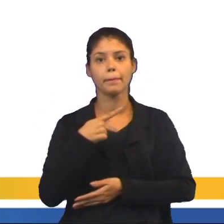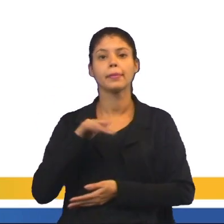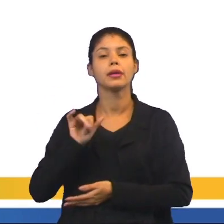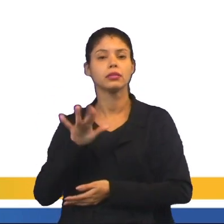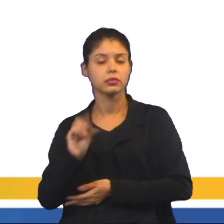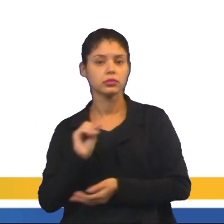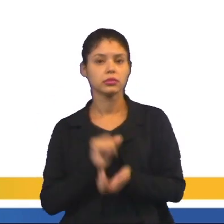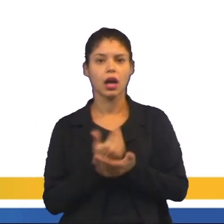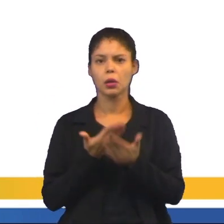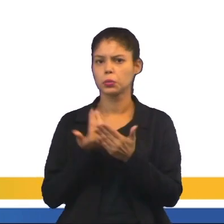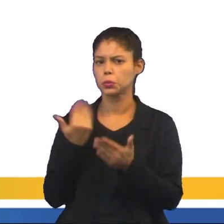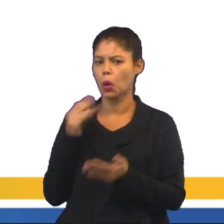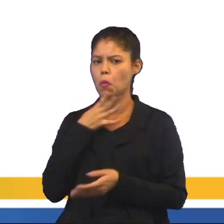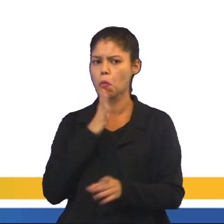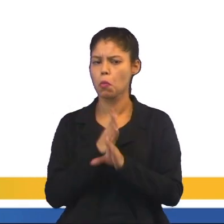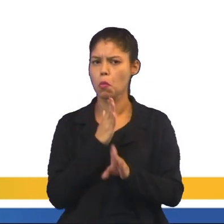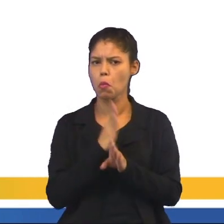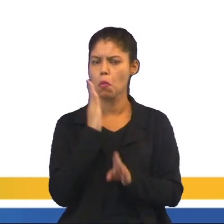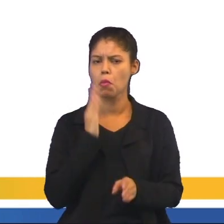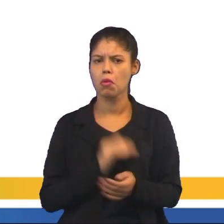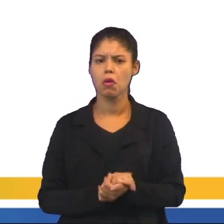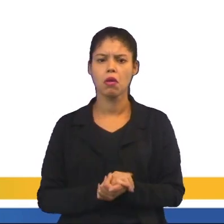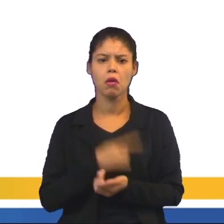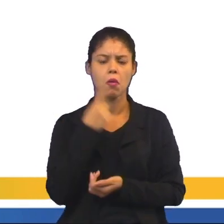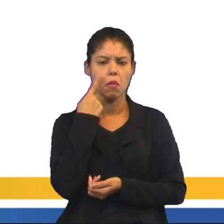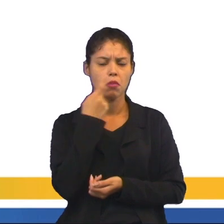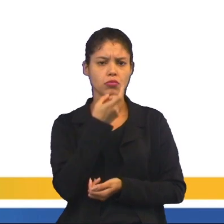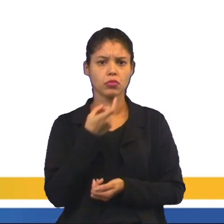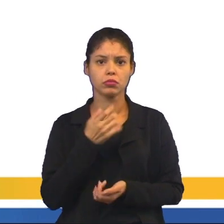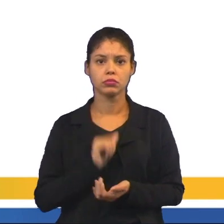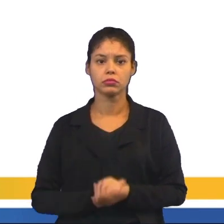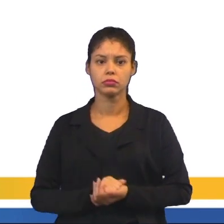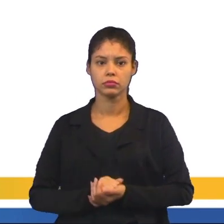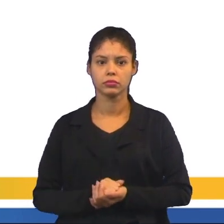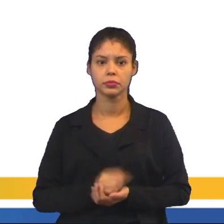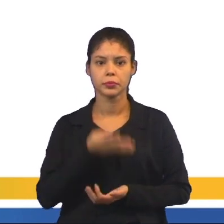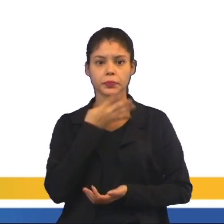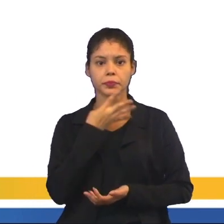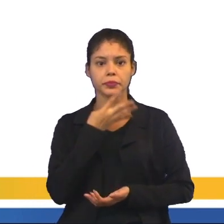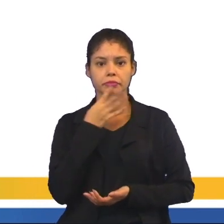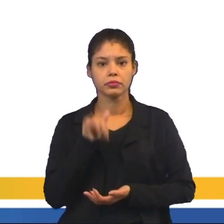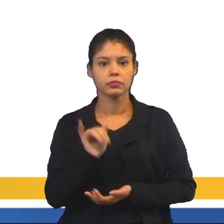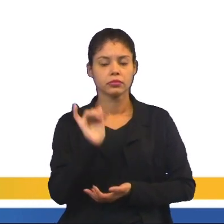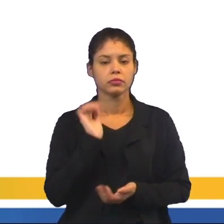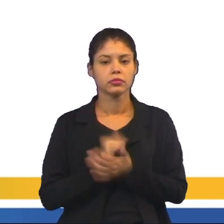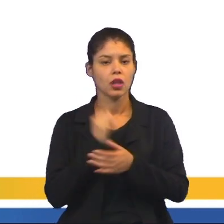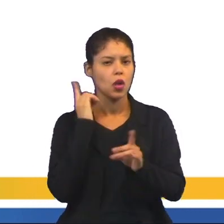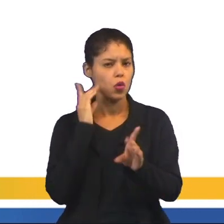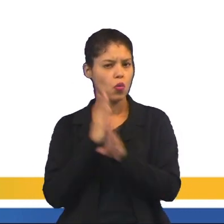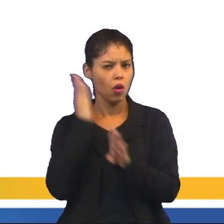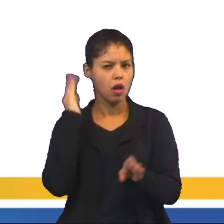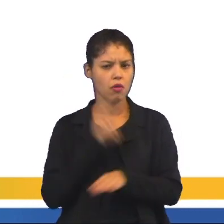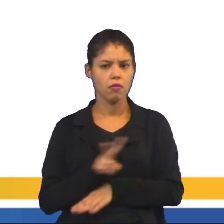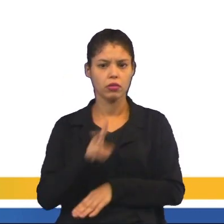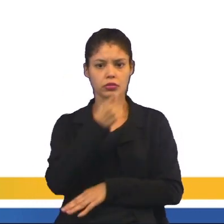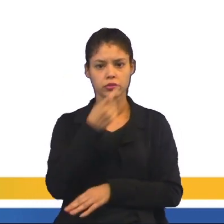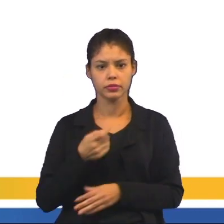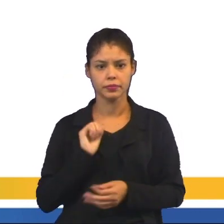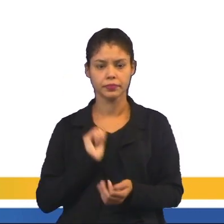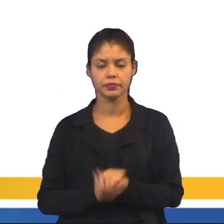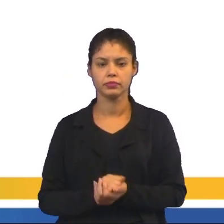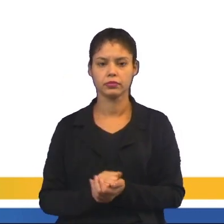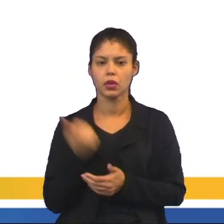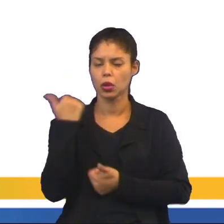descobrir o valor do x. Tudo bem? Então, conhecendo o valor de y, encontraremos o valor de